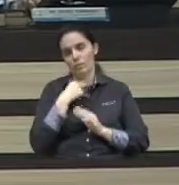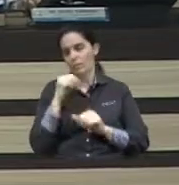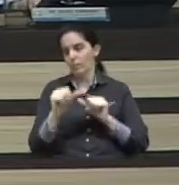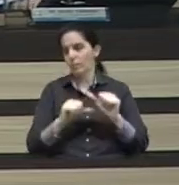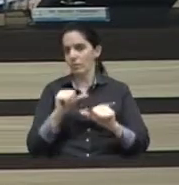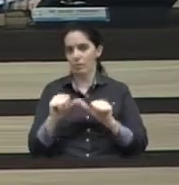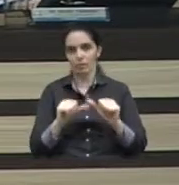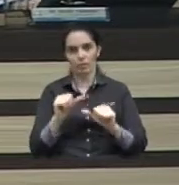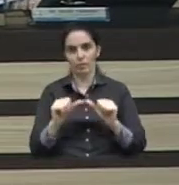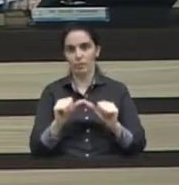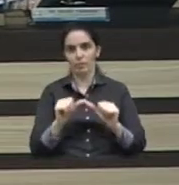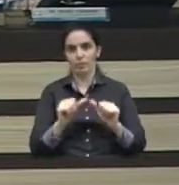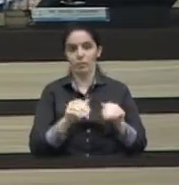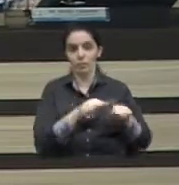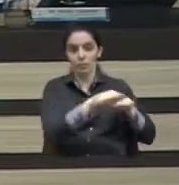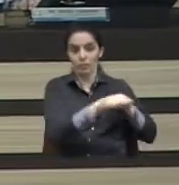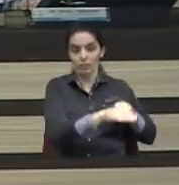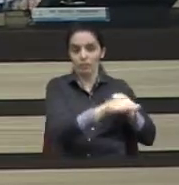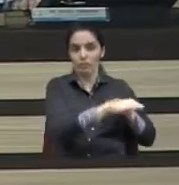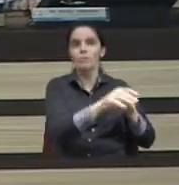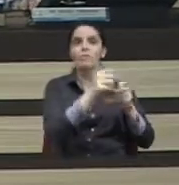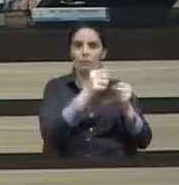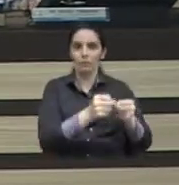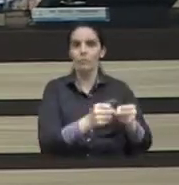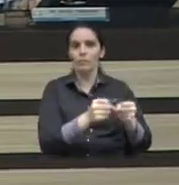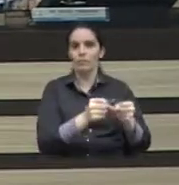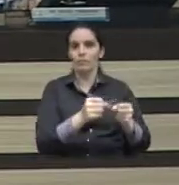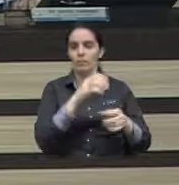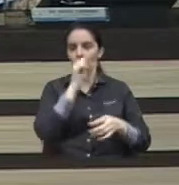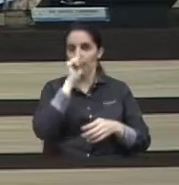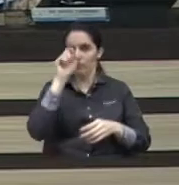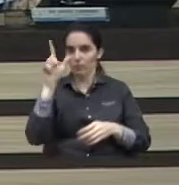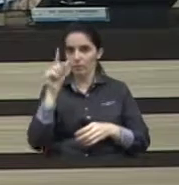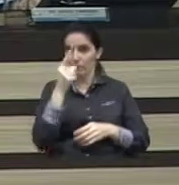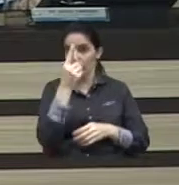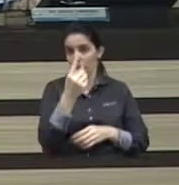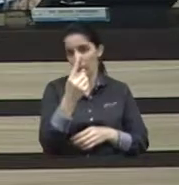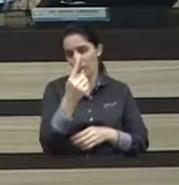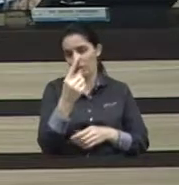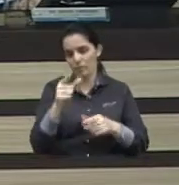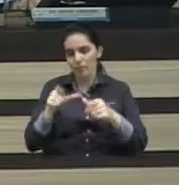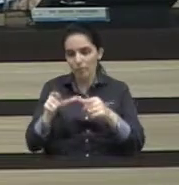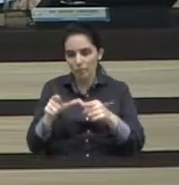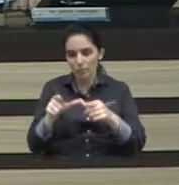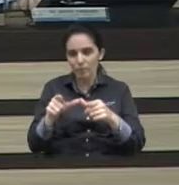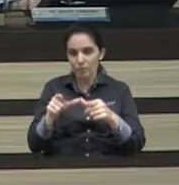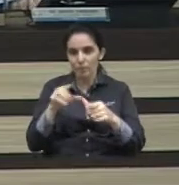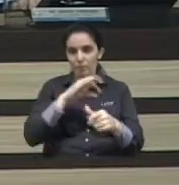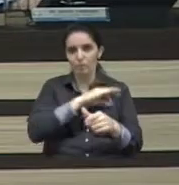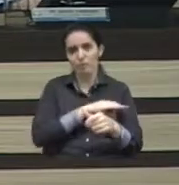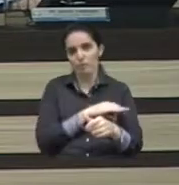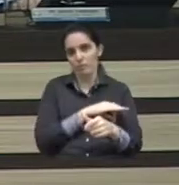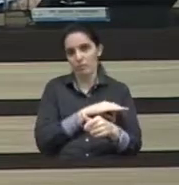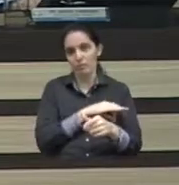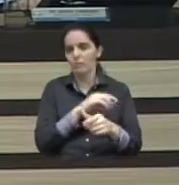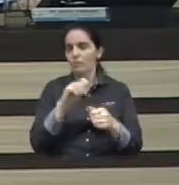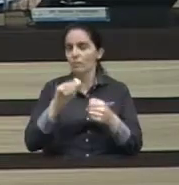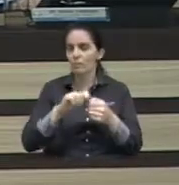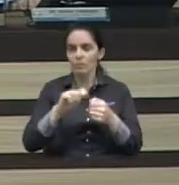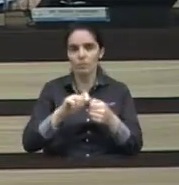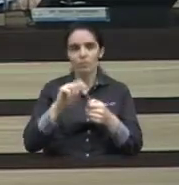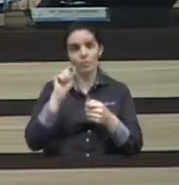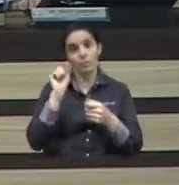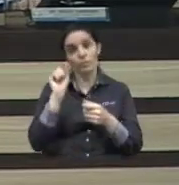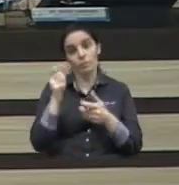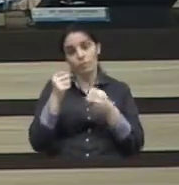o carro parado, o que pode ser feito aqui em Limeira, com um aparelho, a Guarda Civil Municipal tem feito isso aí,